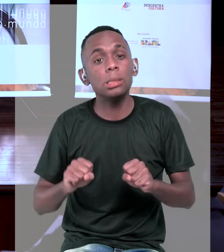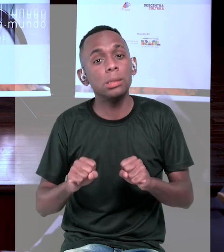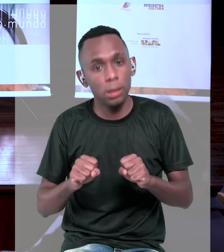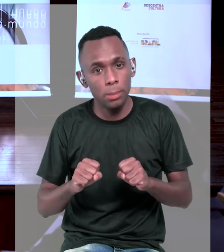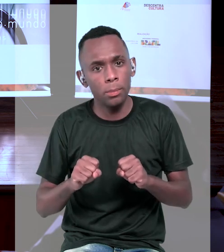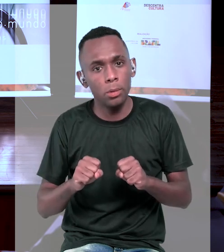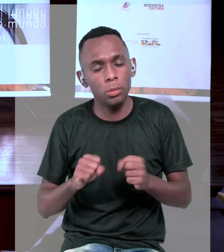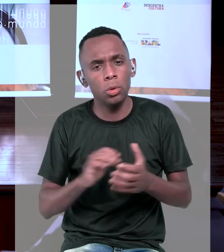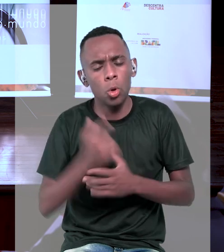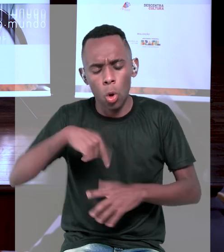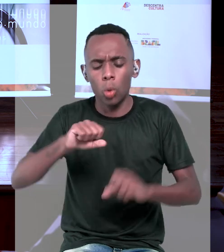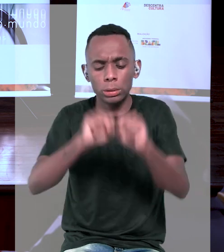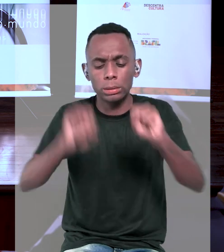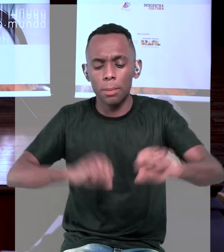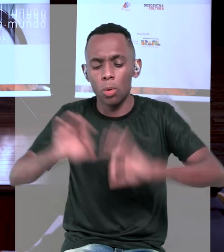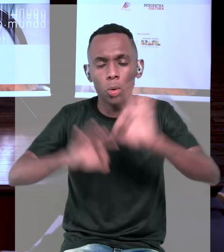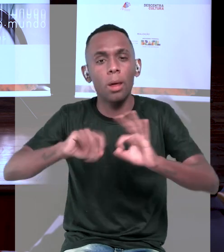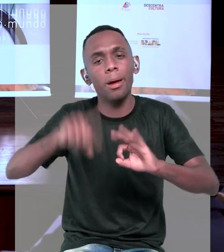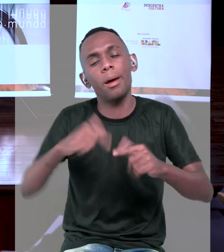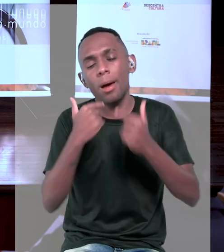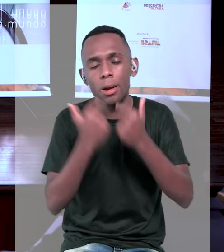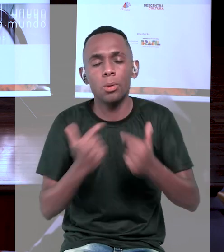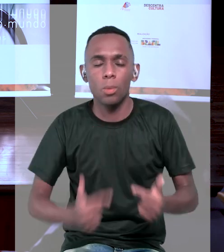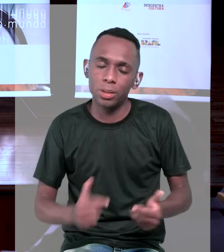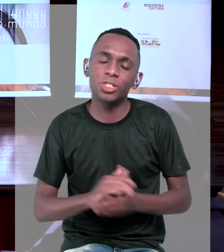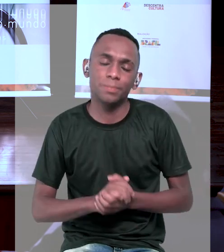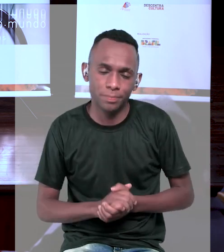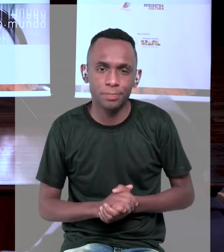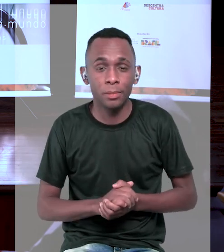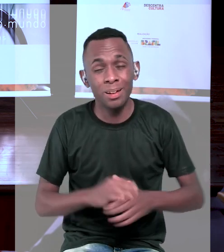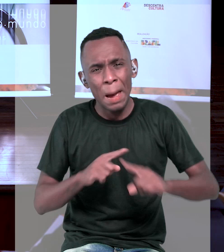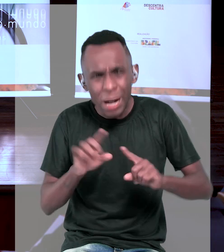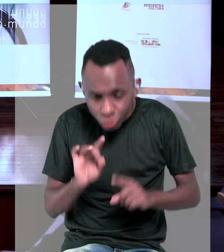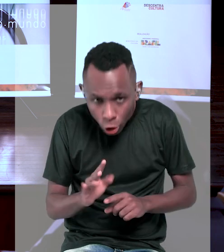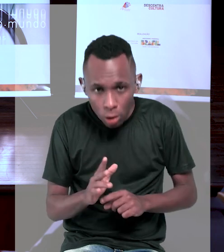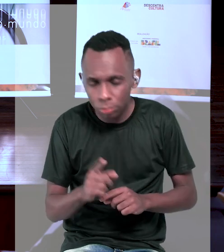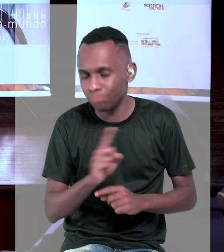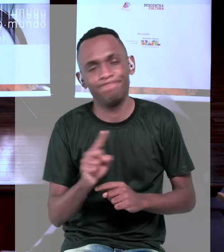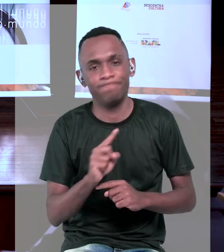operacional? A linguagem. Mas não é só isso.